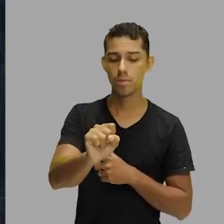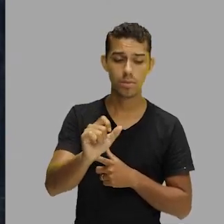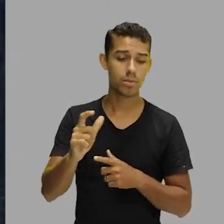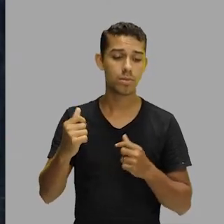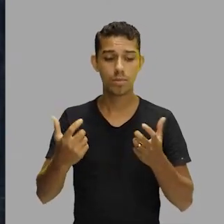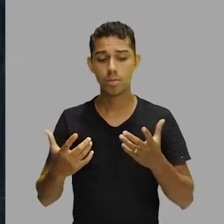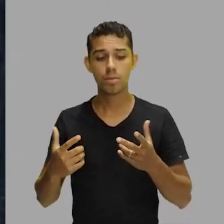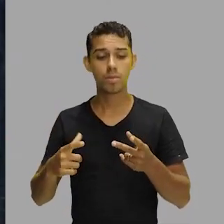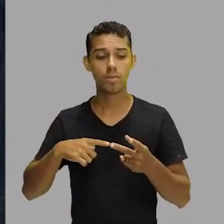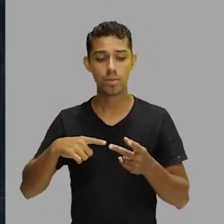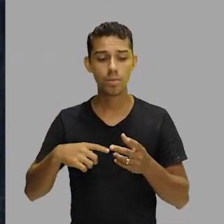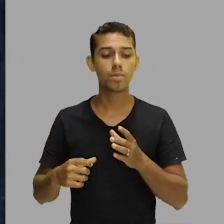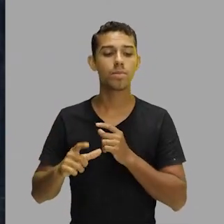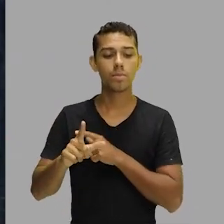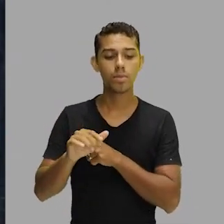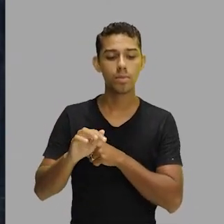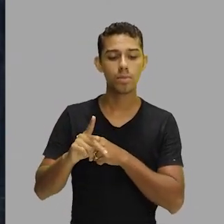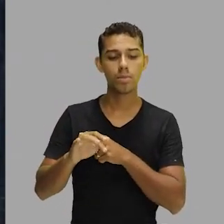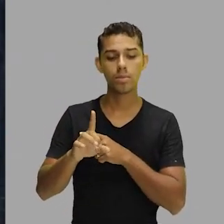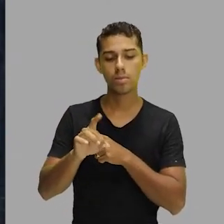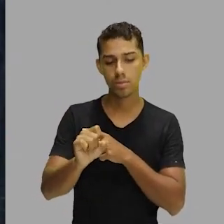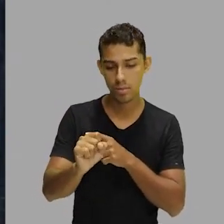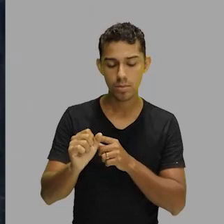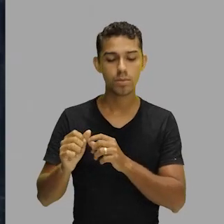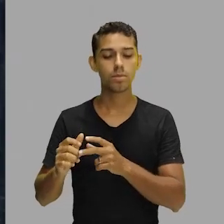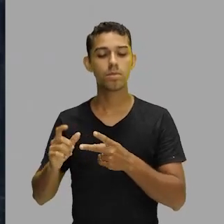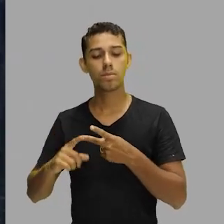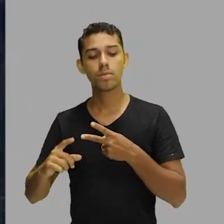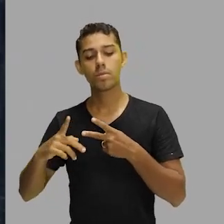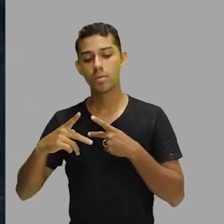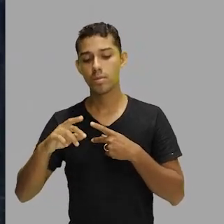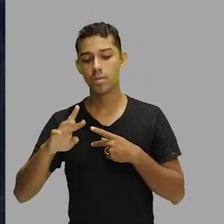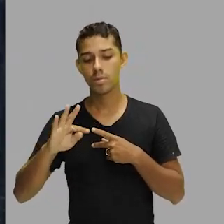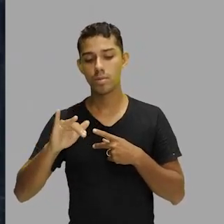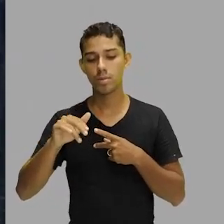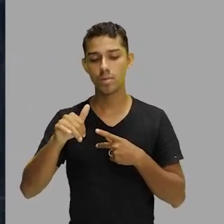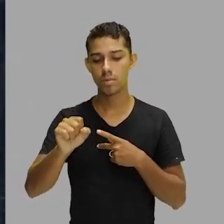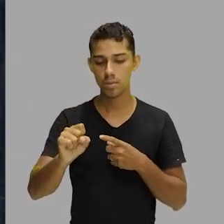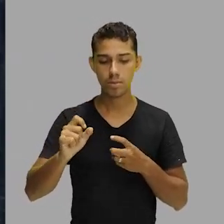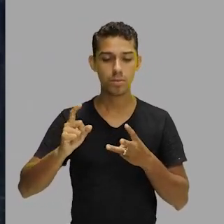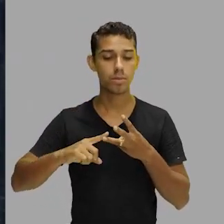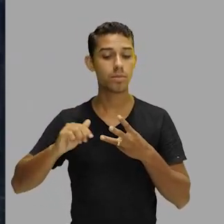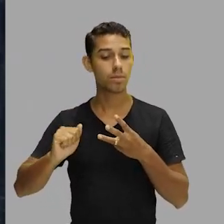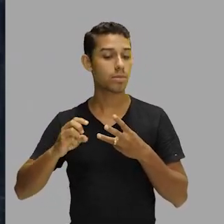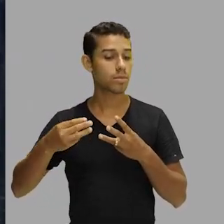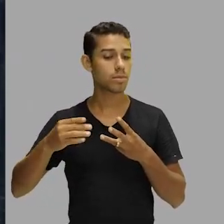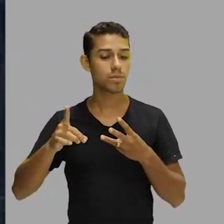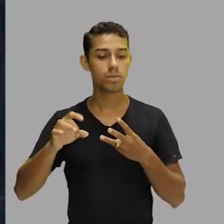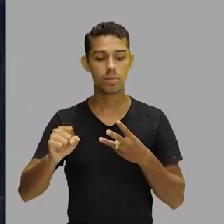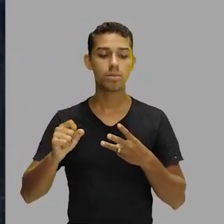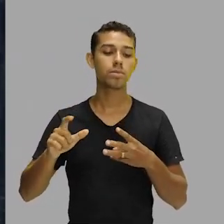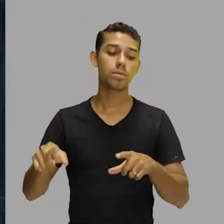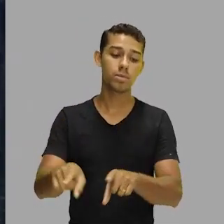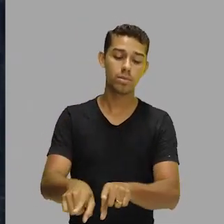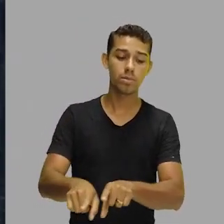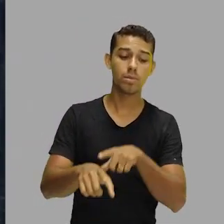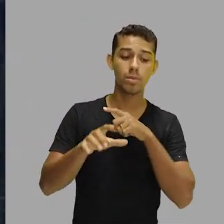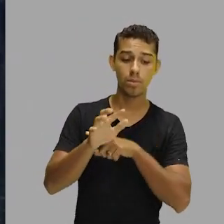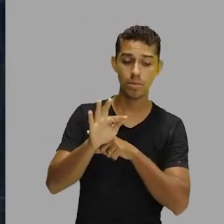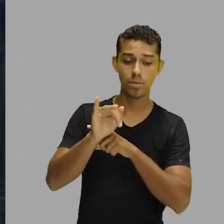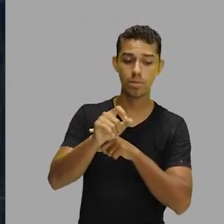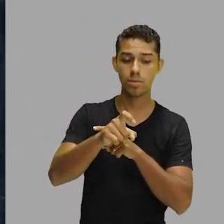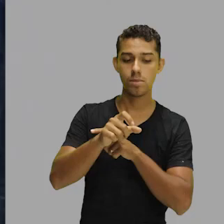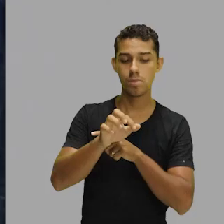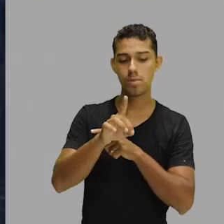e amido e são fixadores de nitrogênio. Uma coisa importante, por